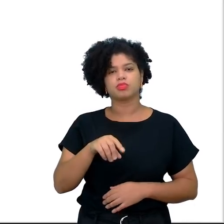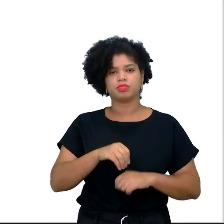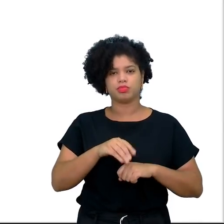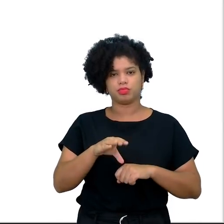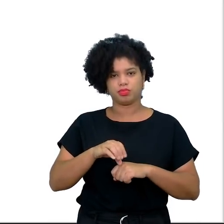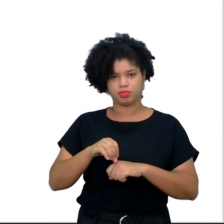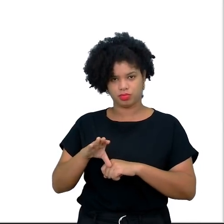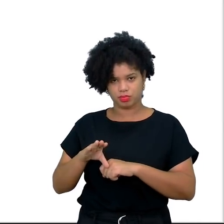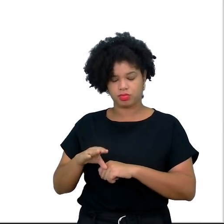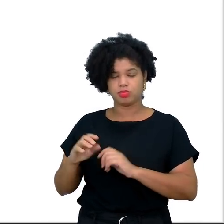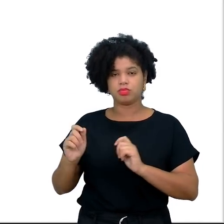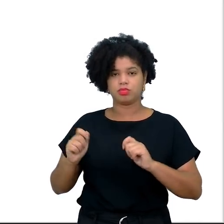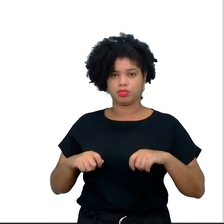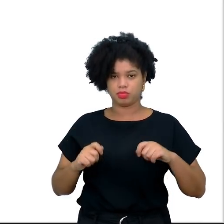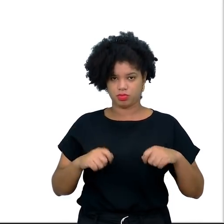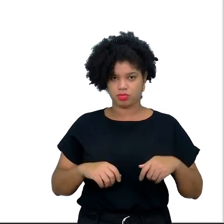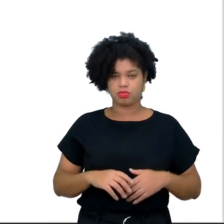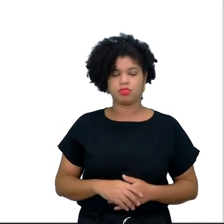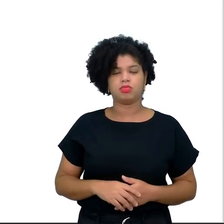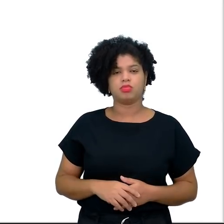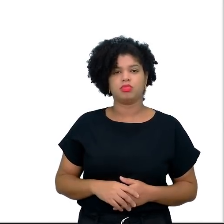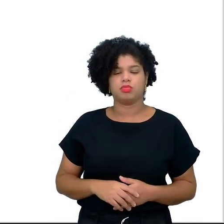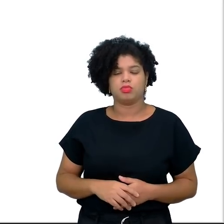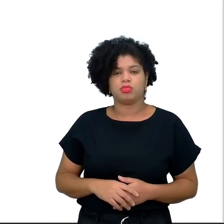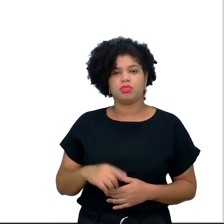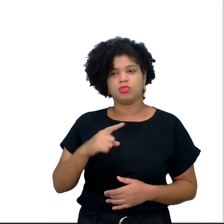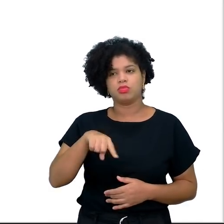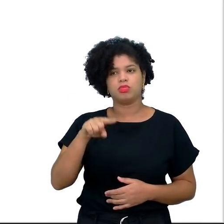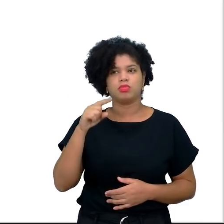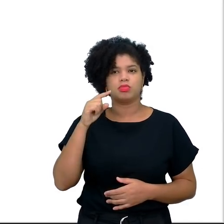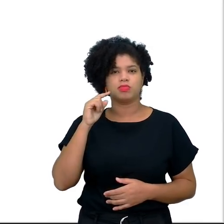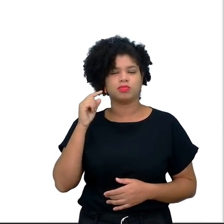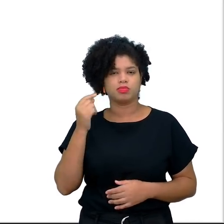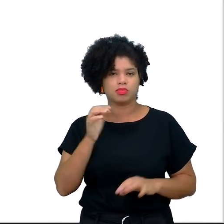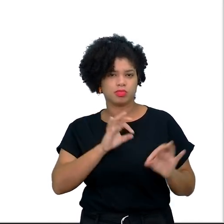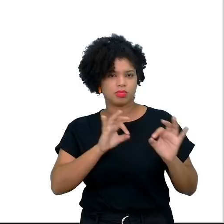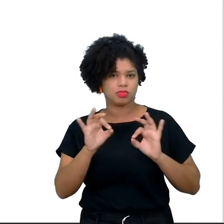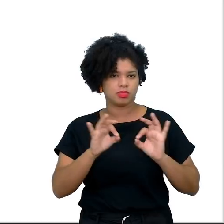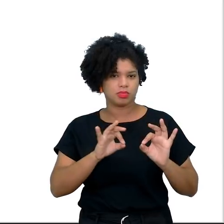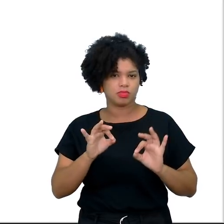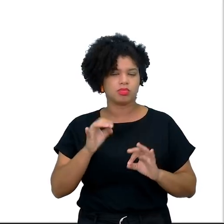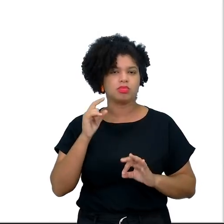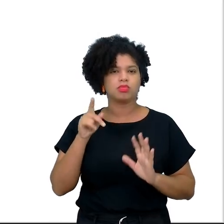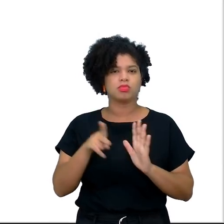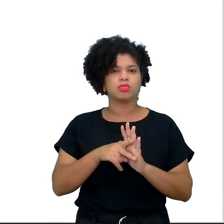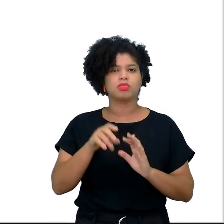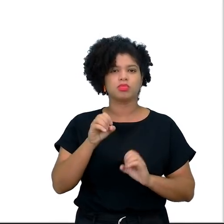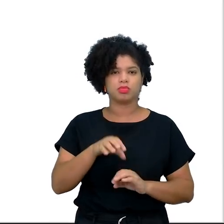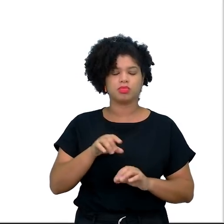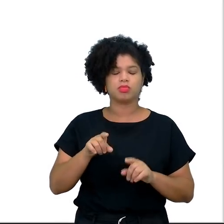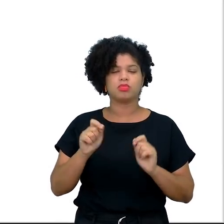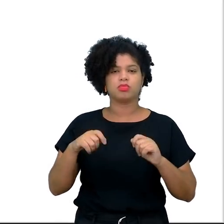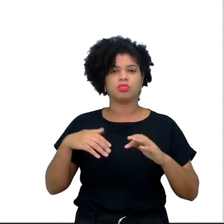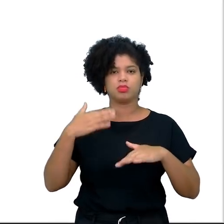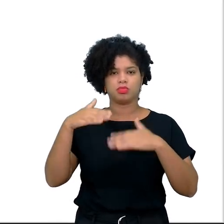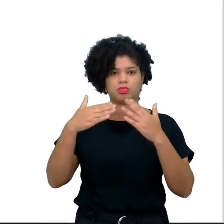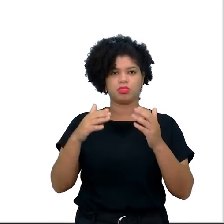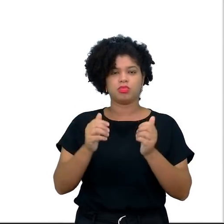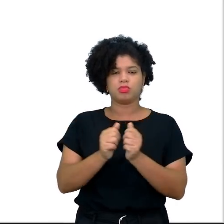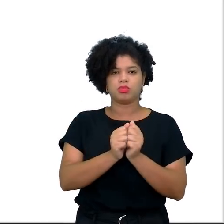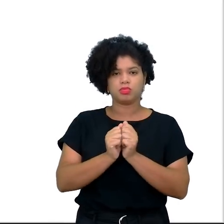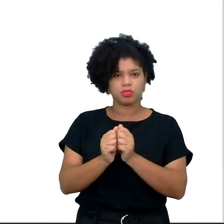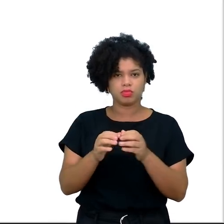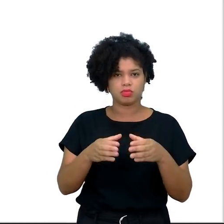sugestão para que se possa pensar, planejar e organizar as situações de ensino para serem desenvolvidas junto com a sua